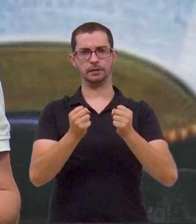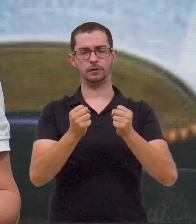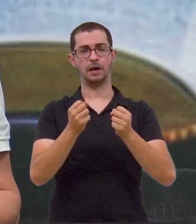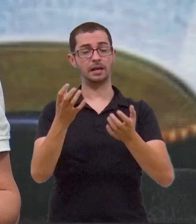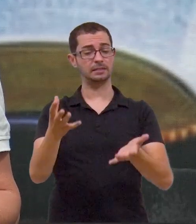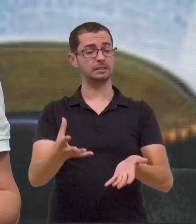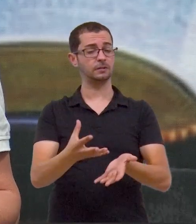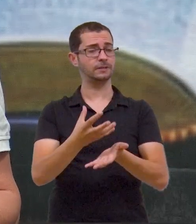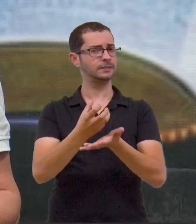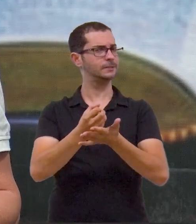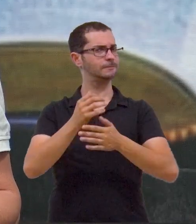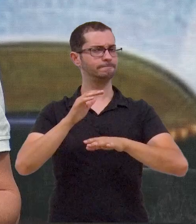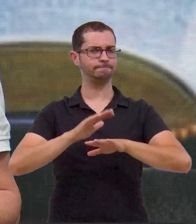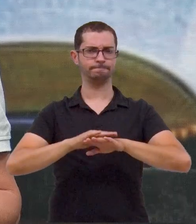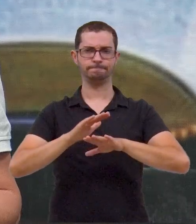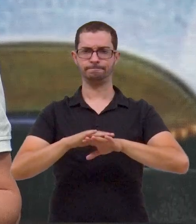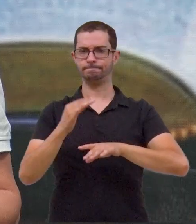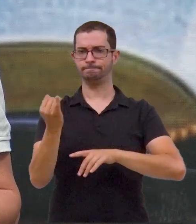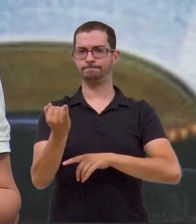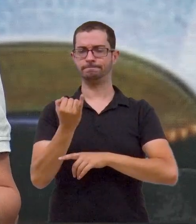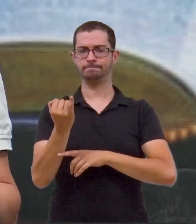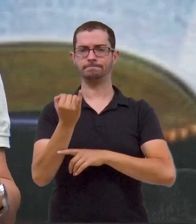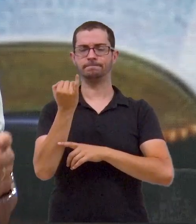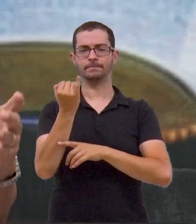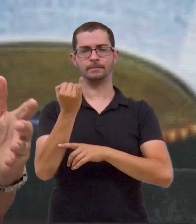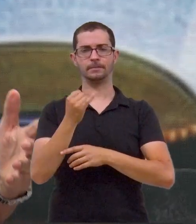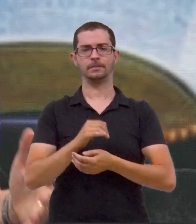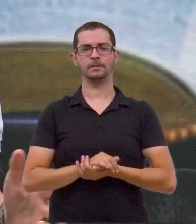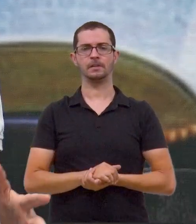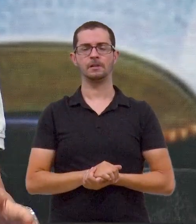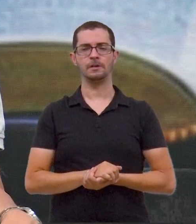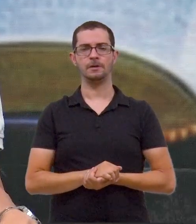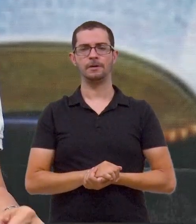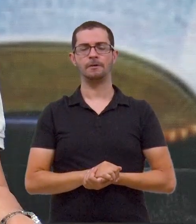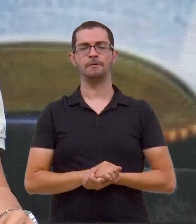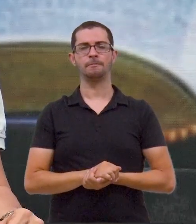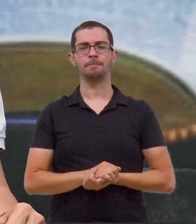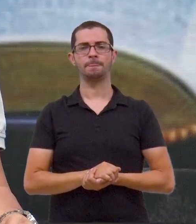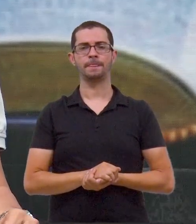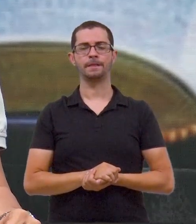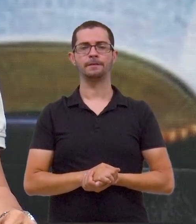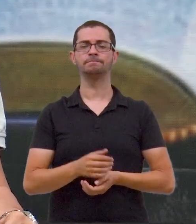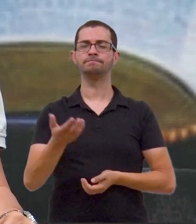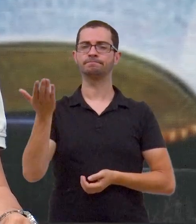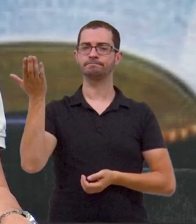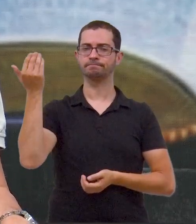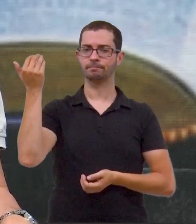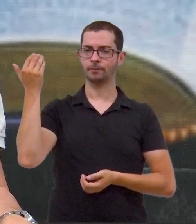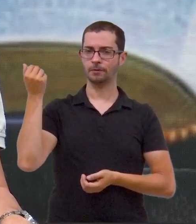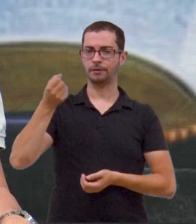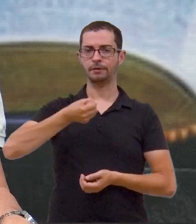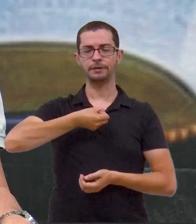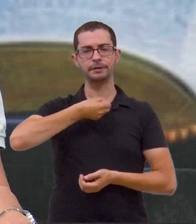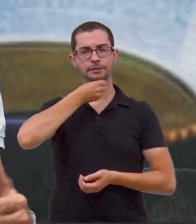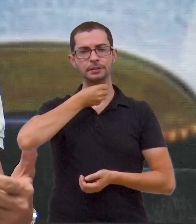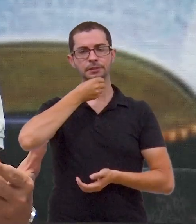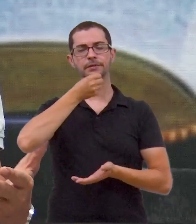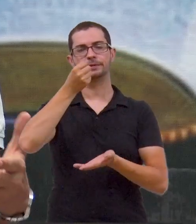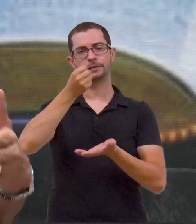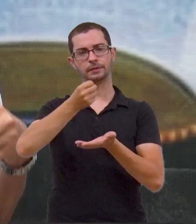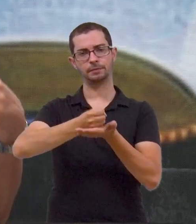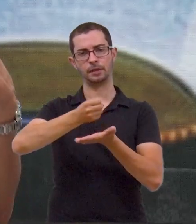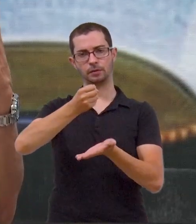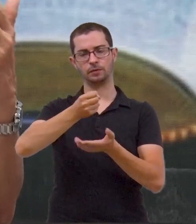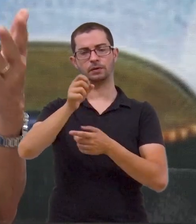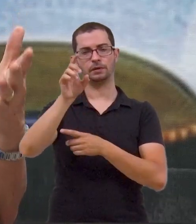grande salvação? Durante os tempos do Antigo Testamento,